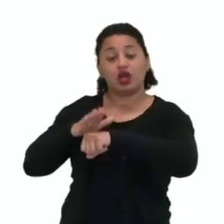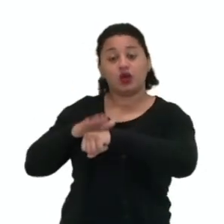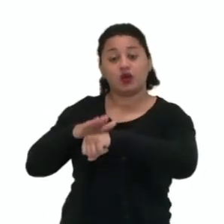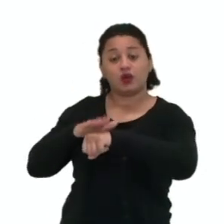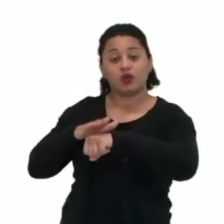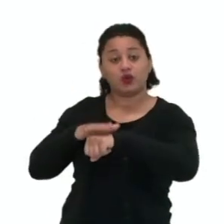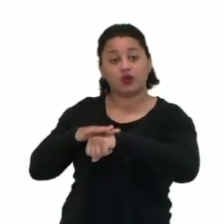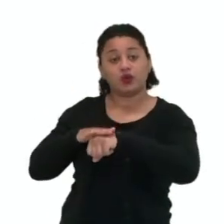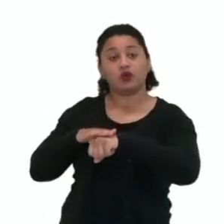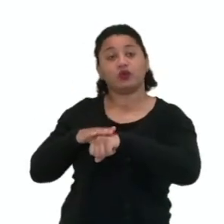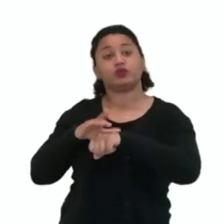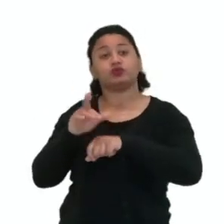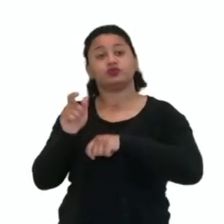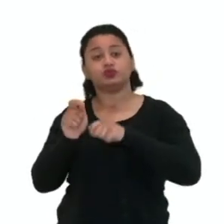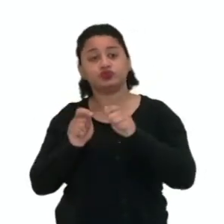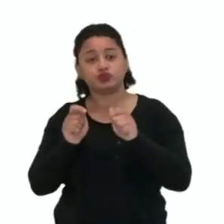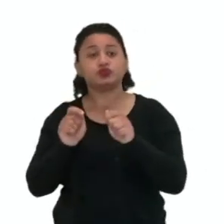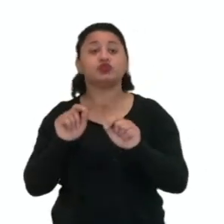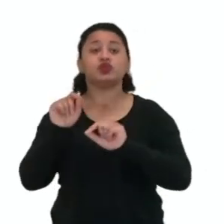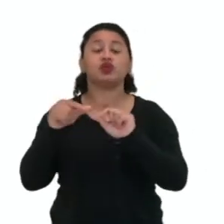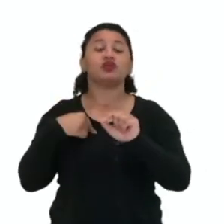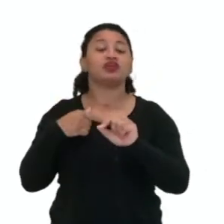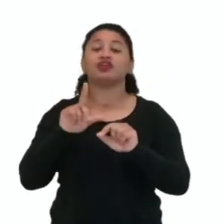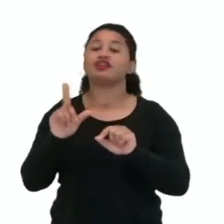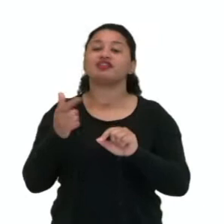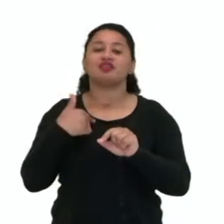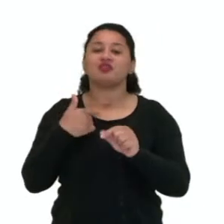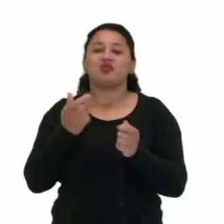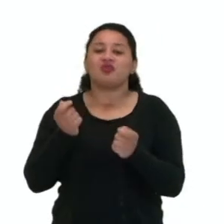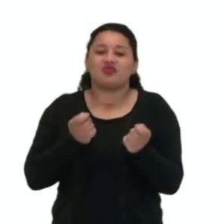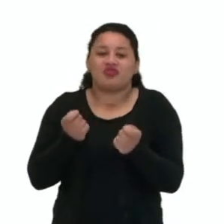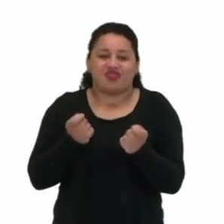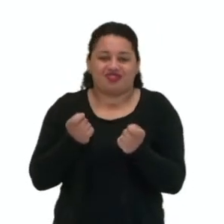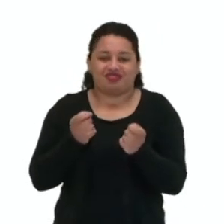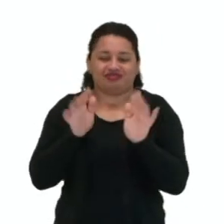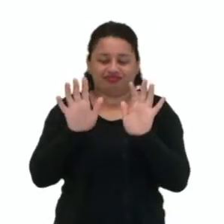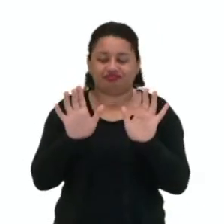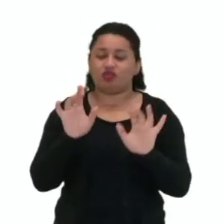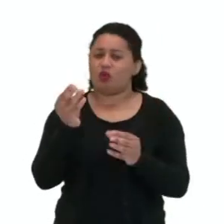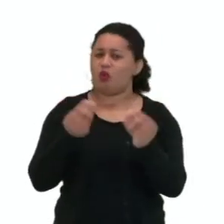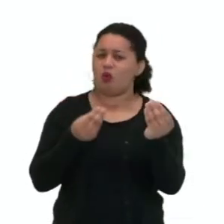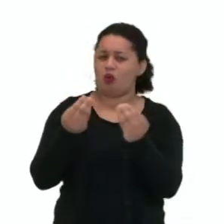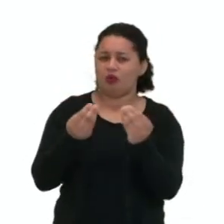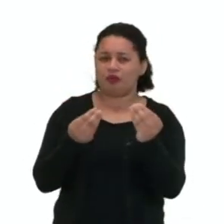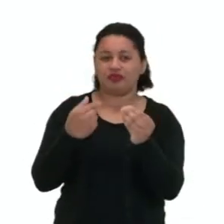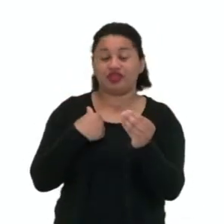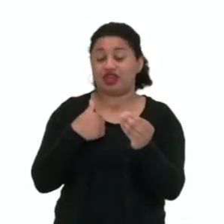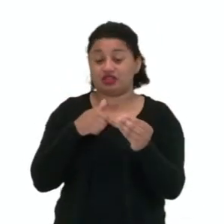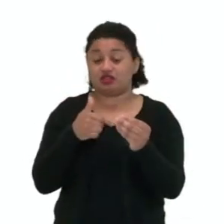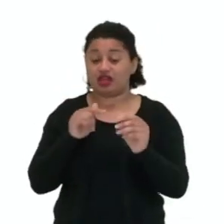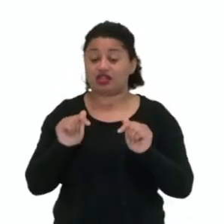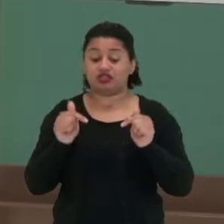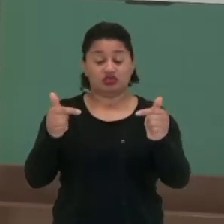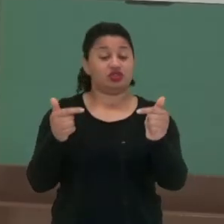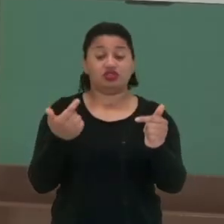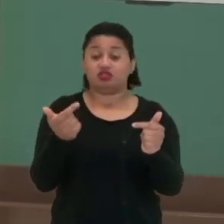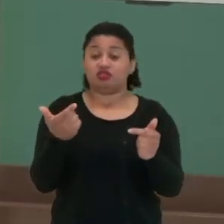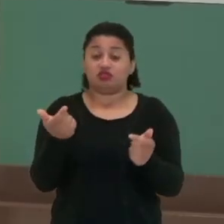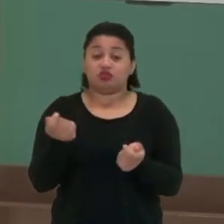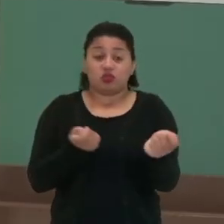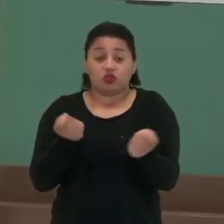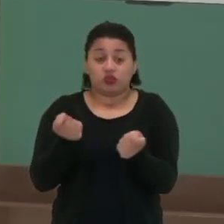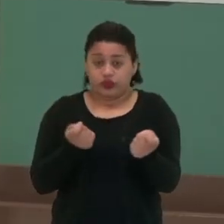ações involuntárias do nosso corpo, ou seja, aquelas que nós não temos controle consciente.